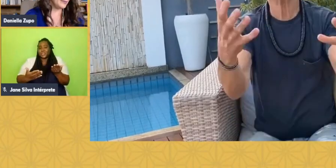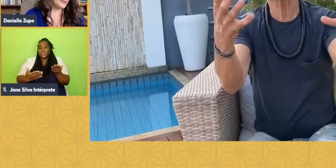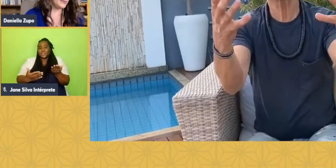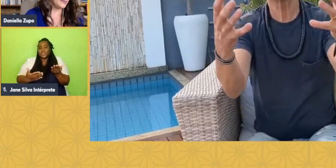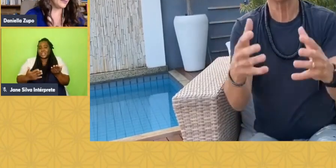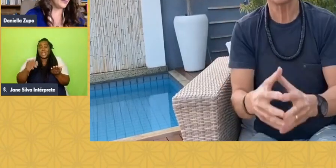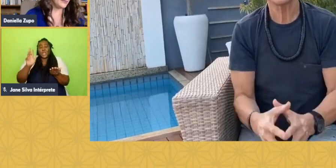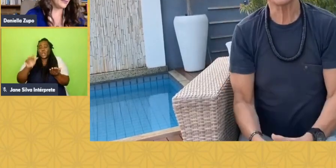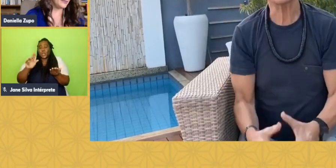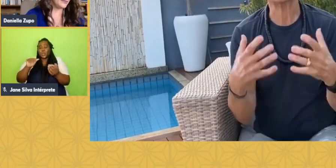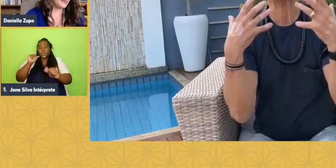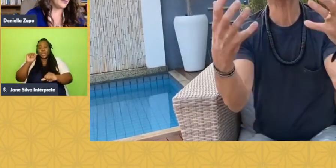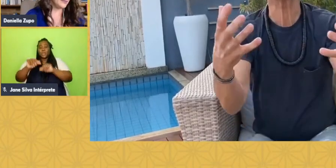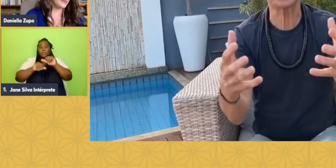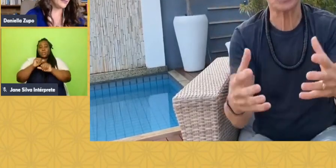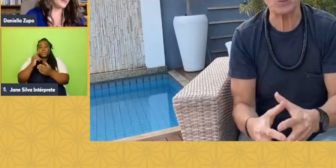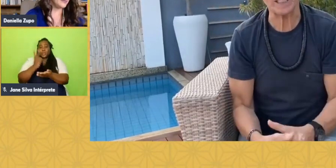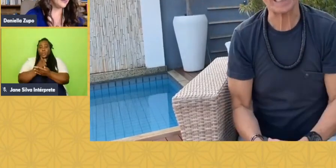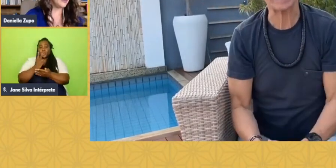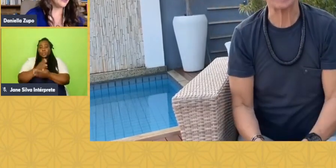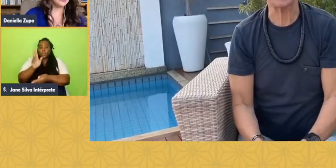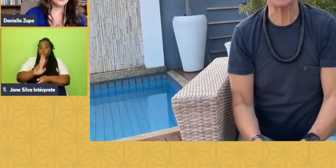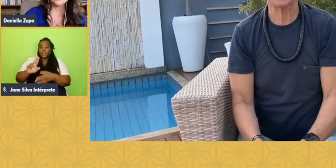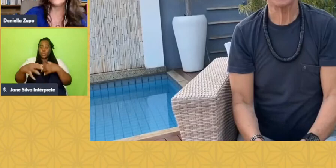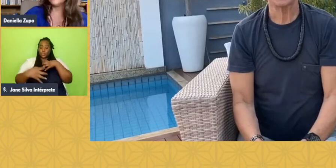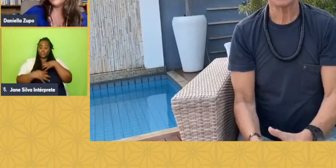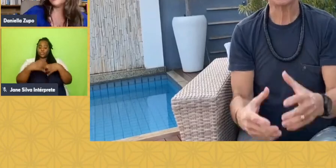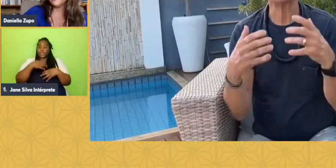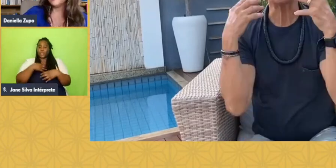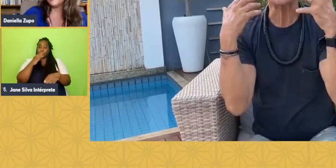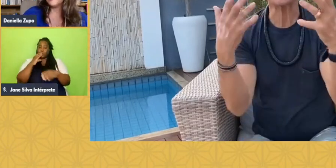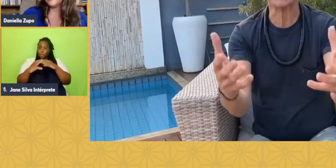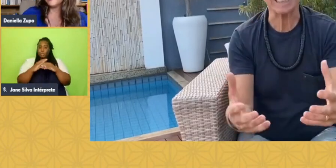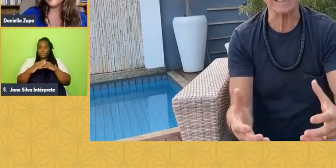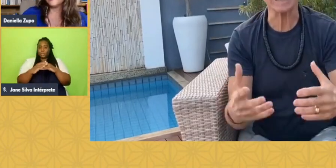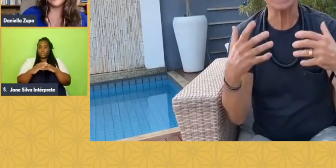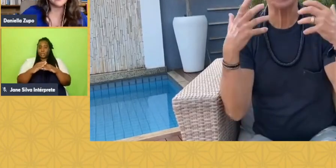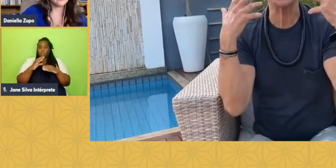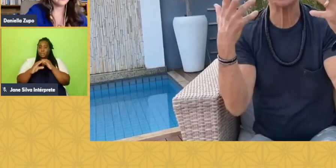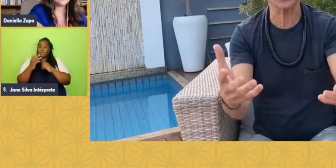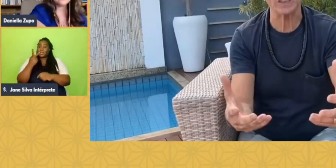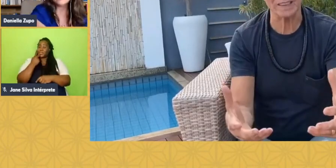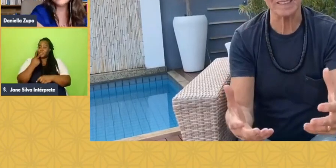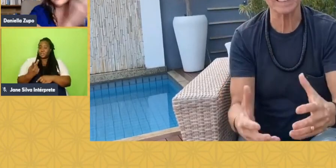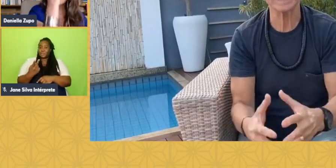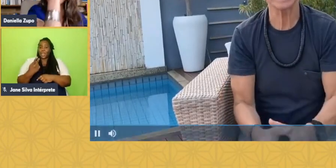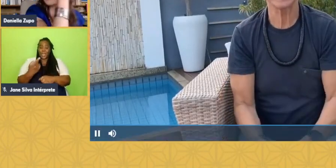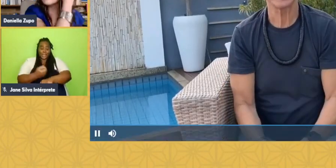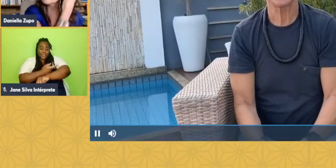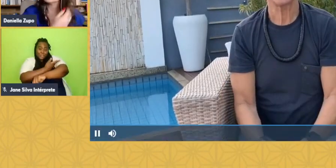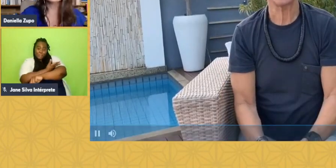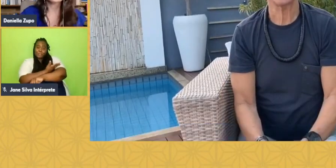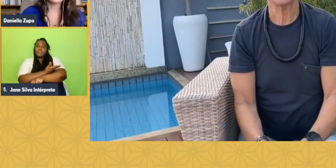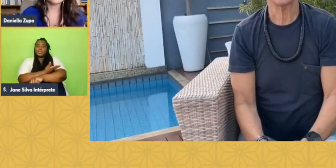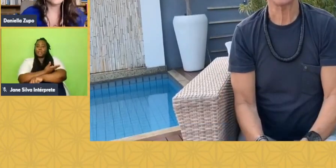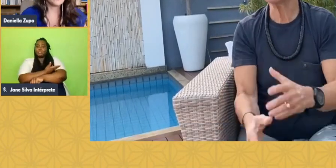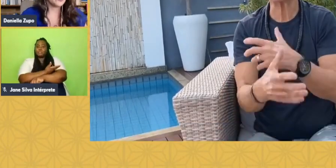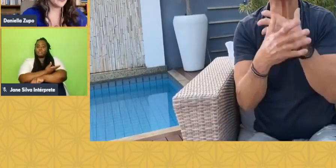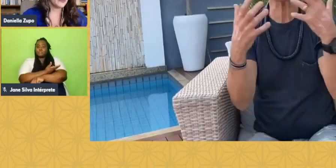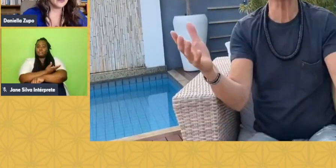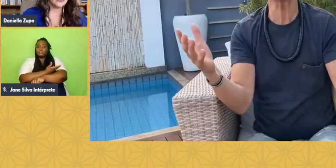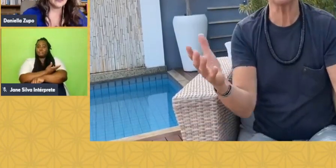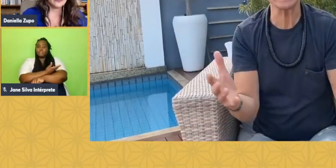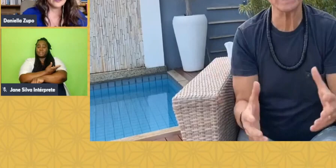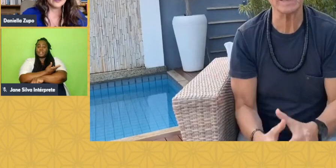passar esse canal de comunicação canal mensagens de Emoções né